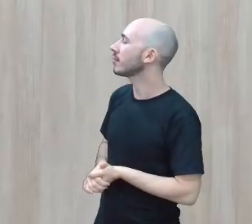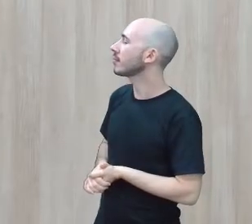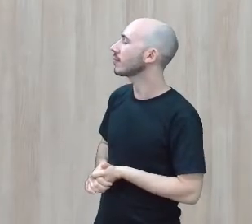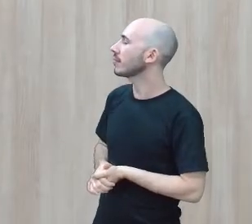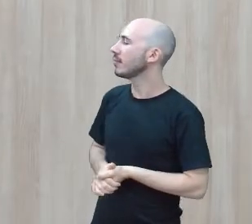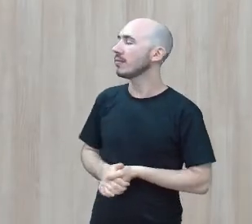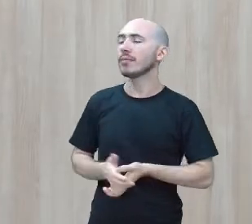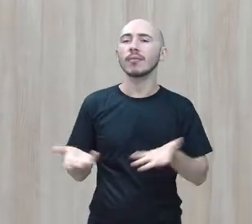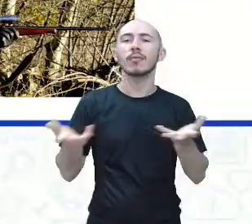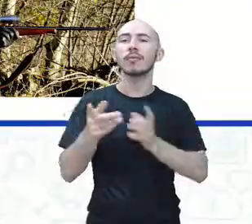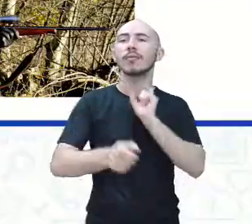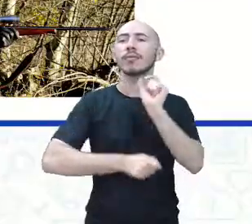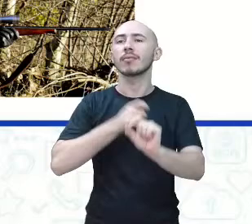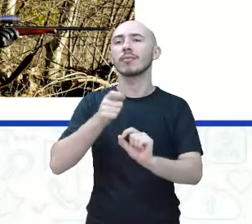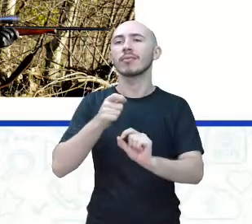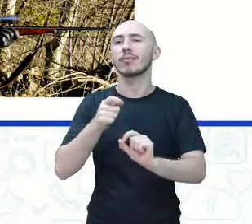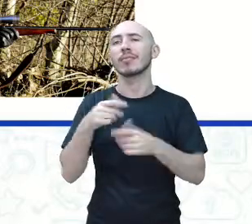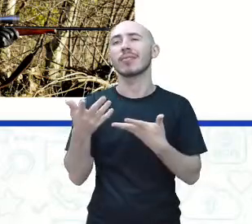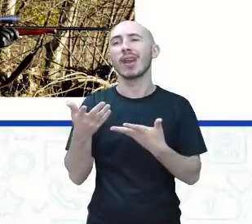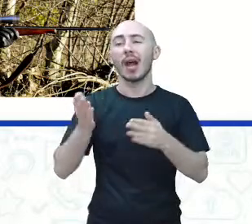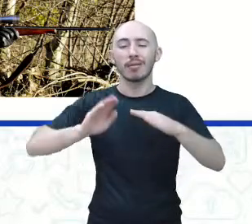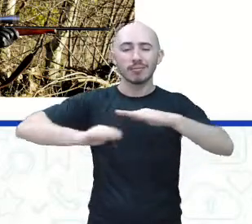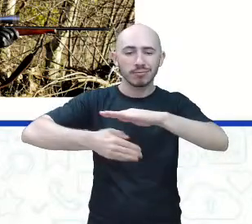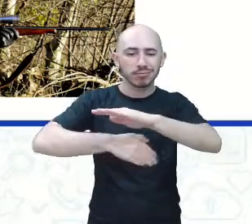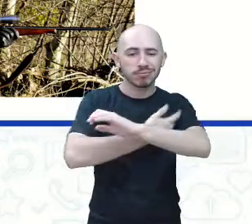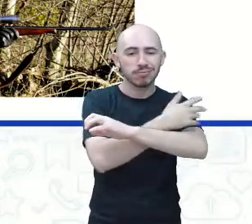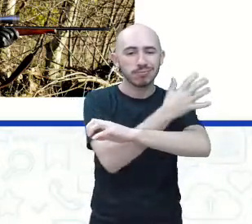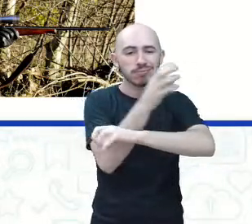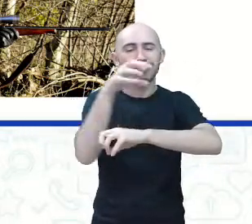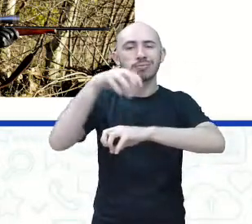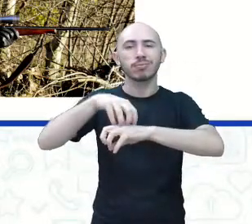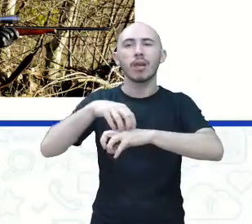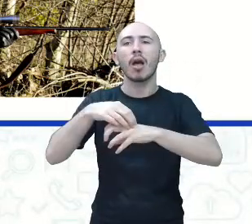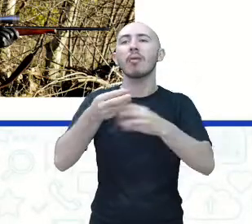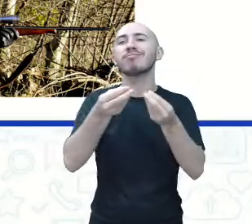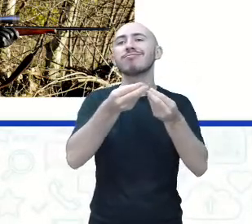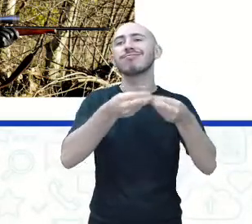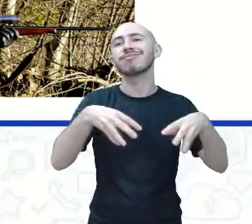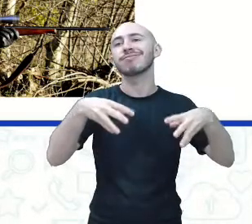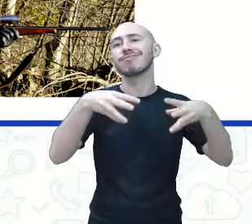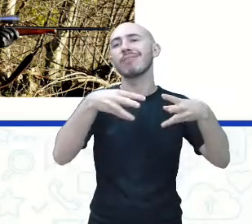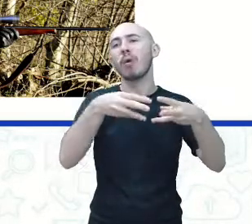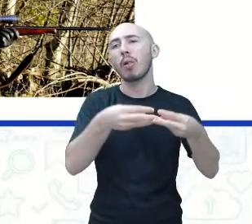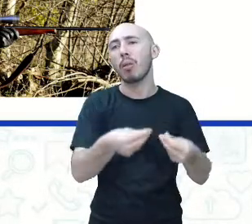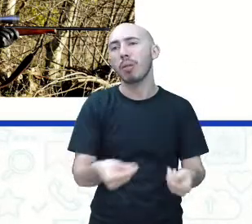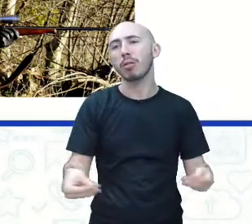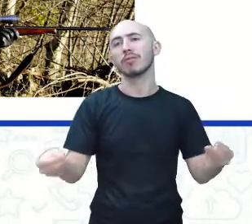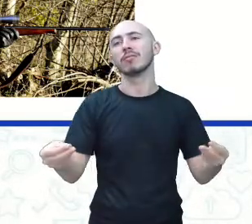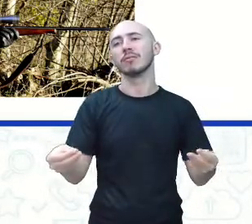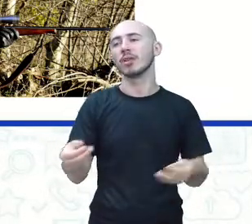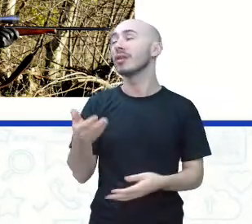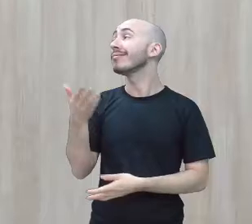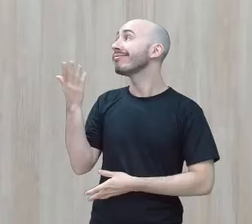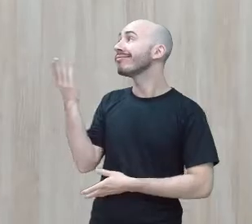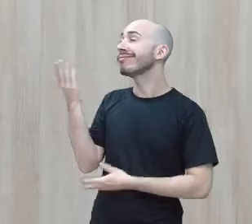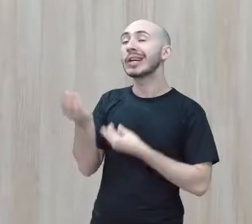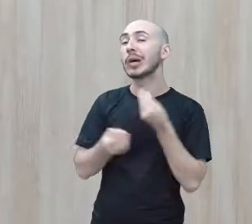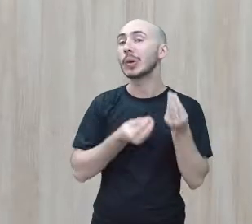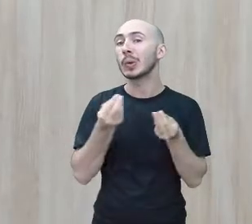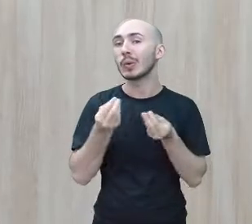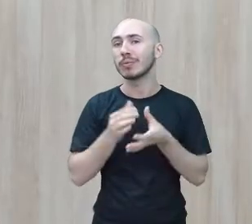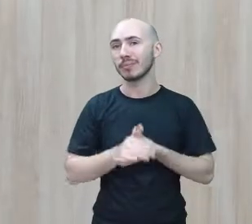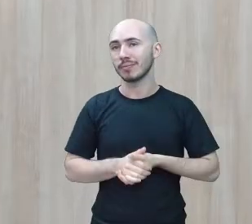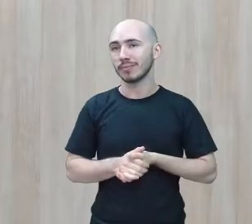questão agora é a perda da biodiversidade. Então, estamos perdendo a biodiversidade. Para quê? E aí a questão